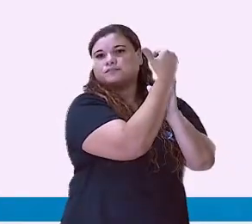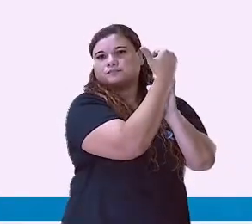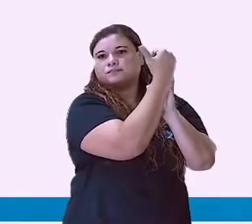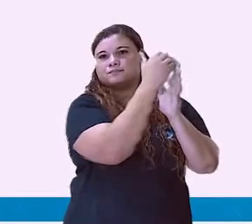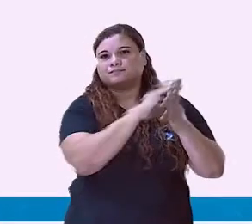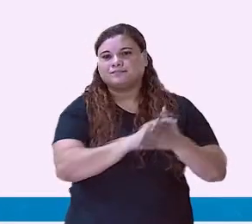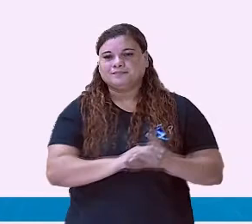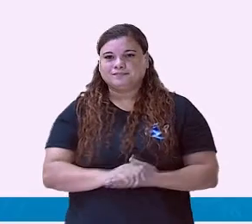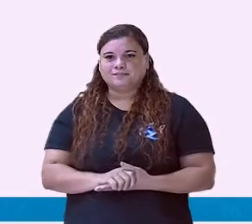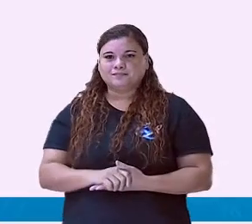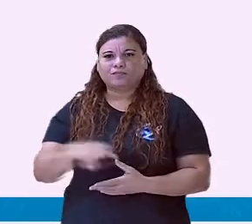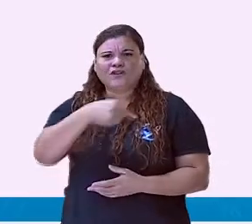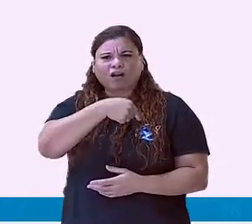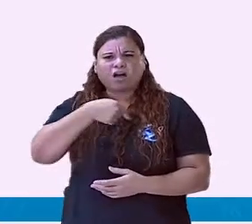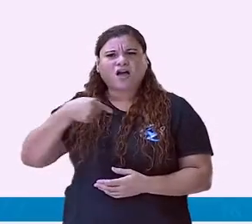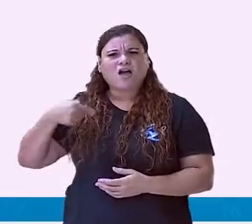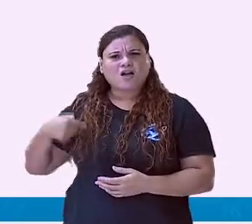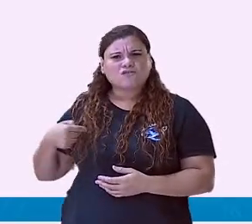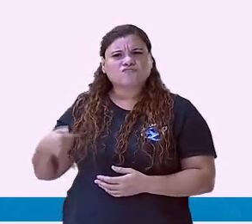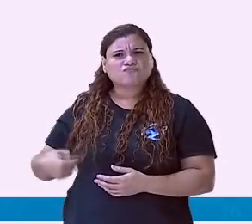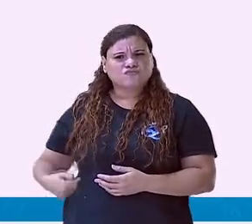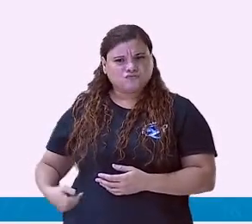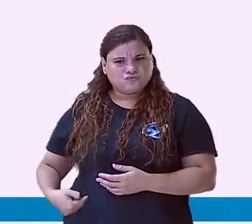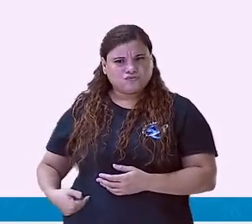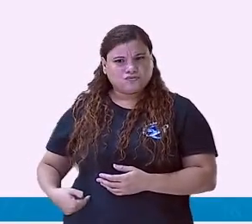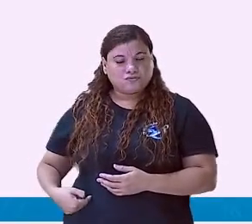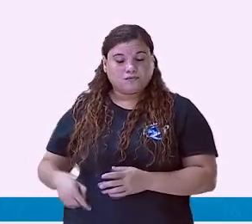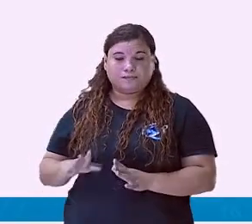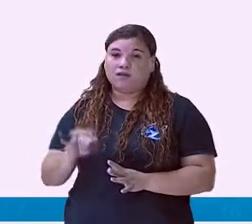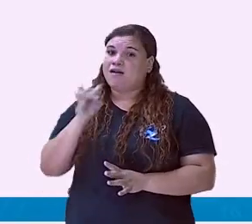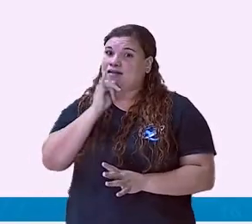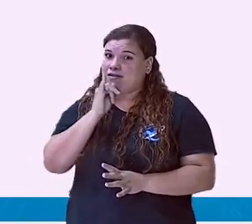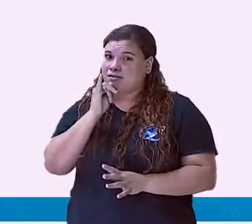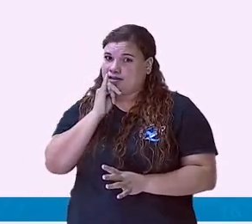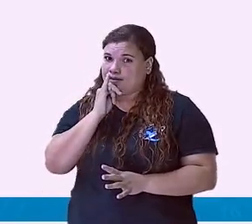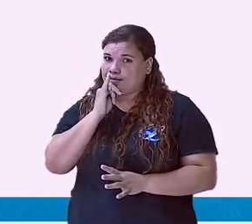China faz parte dos países em desenvolvimento.